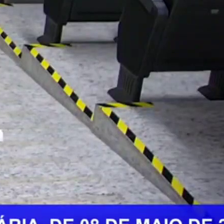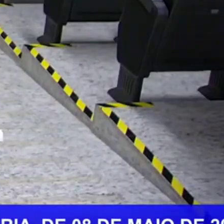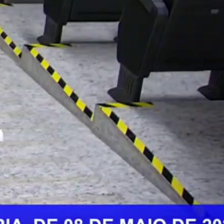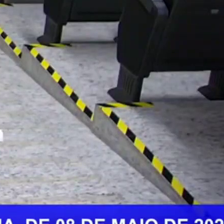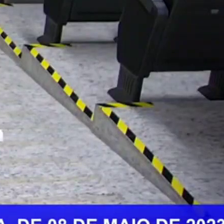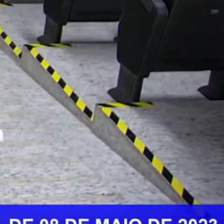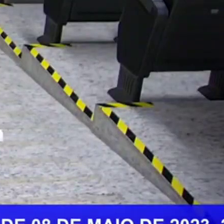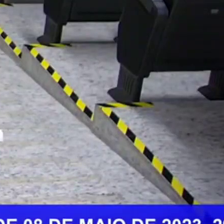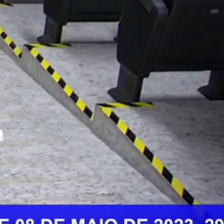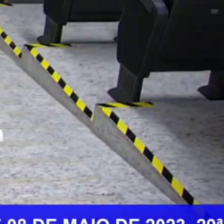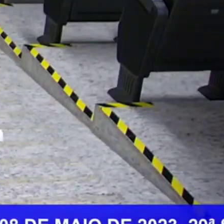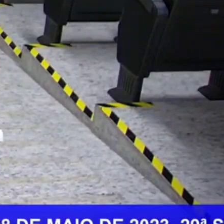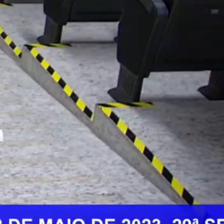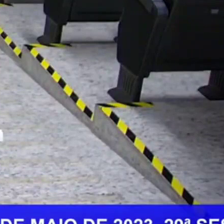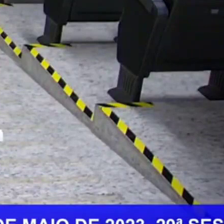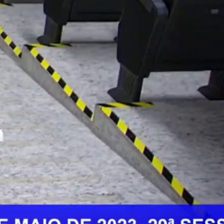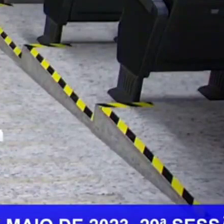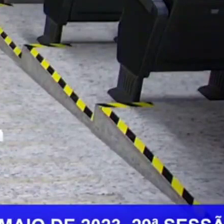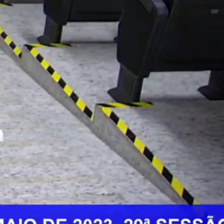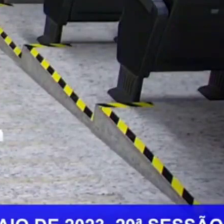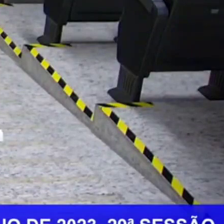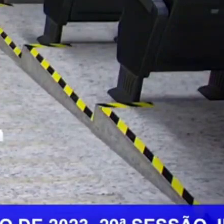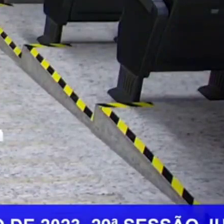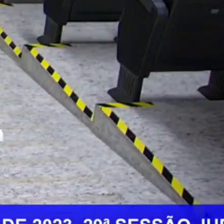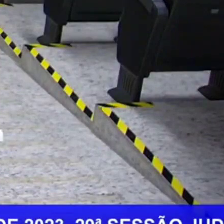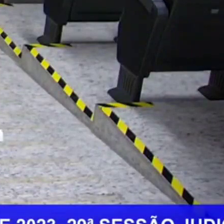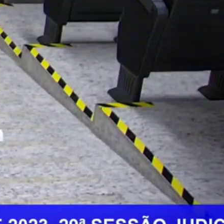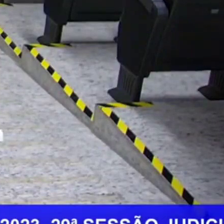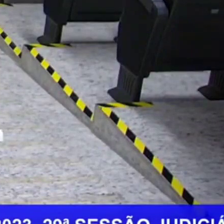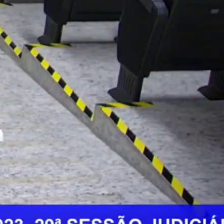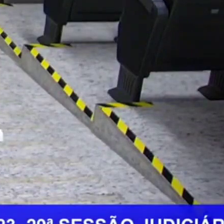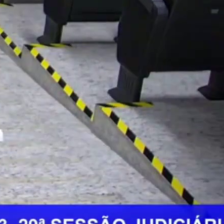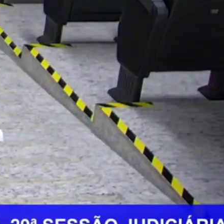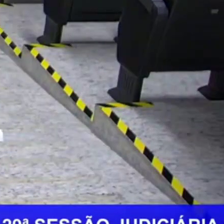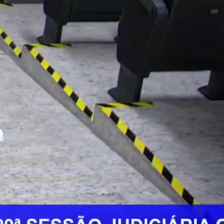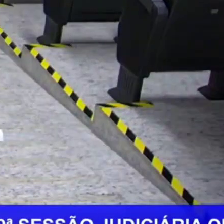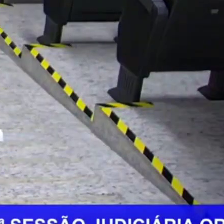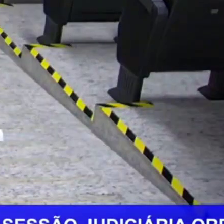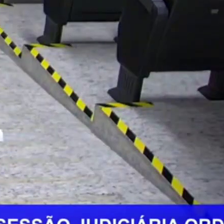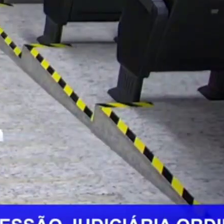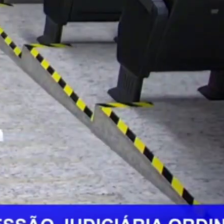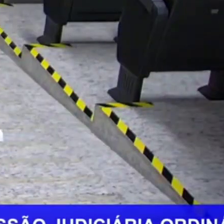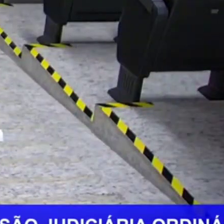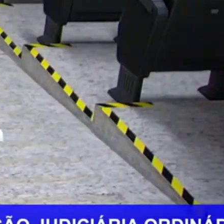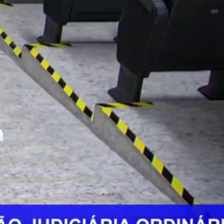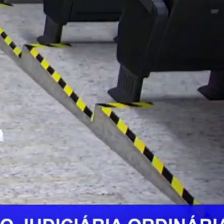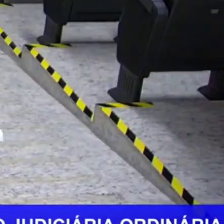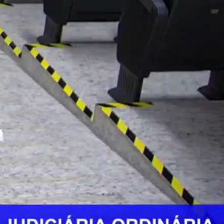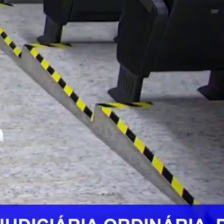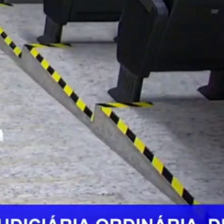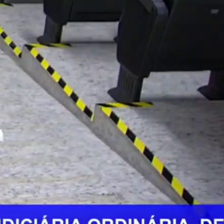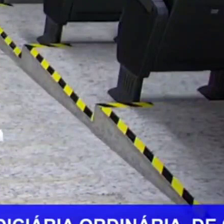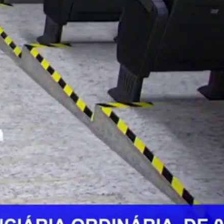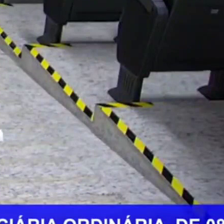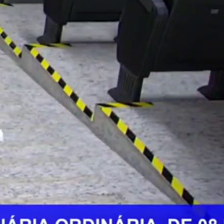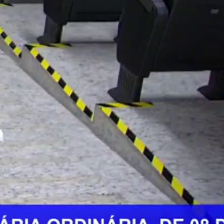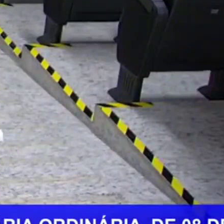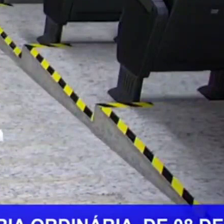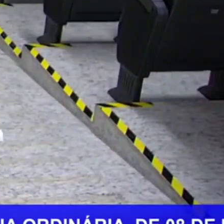lado direito, uma tribuna, onde os desembargadores estão acomodados, e ao lado esquerdo também outra tribuna.